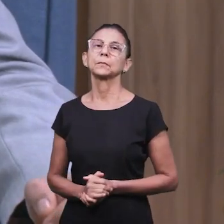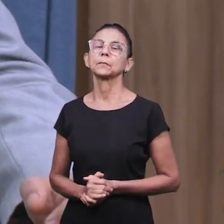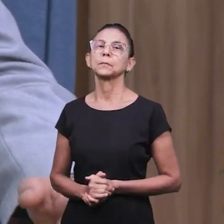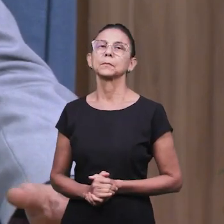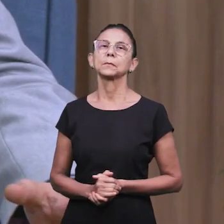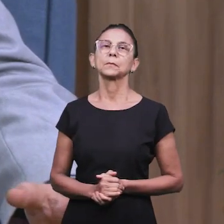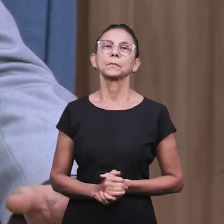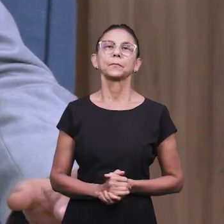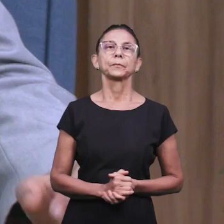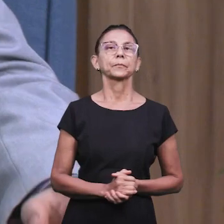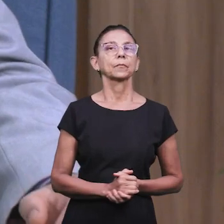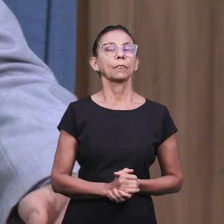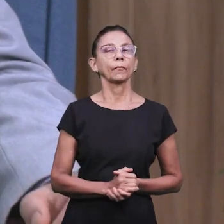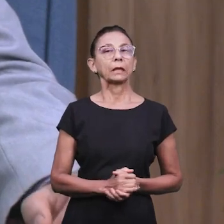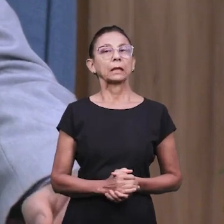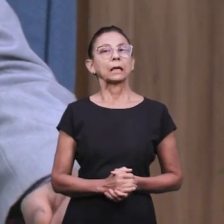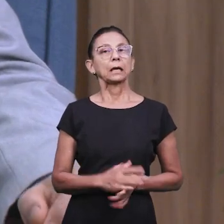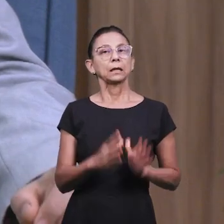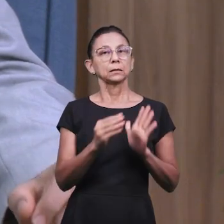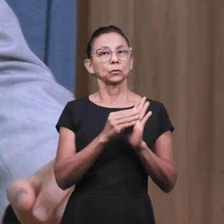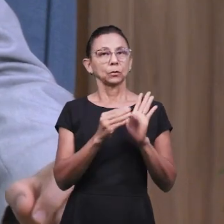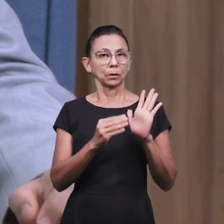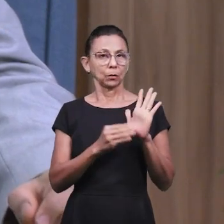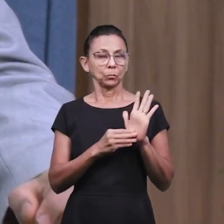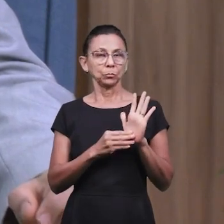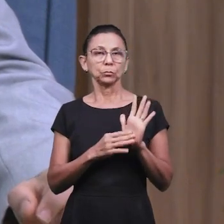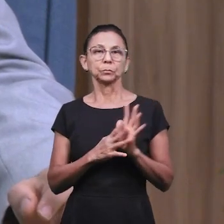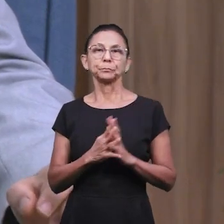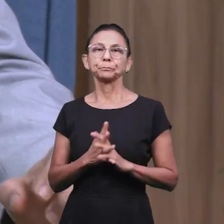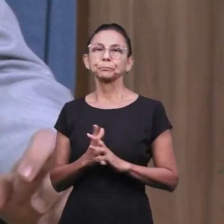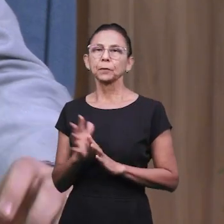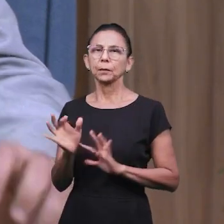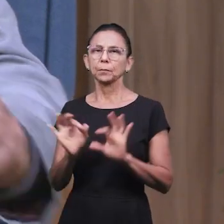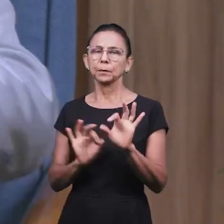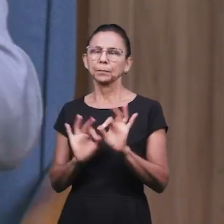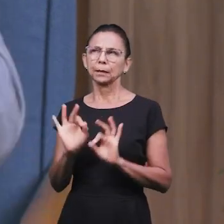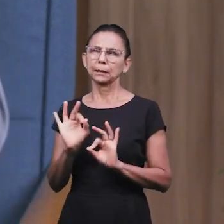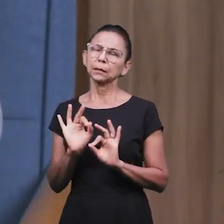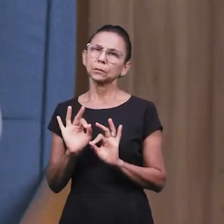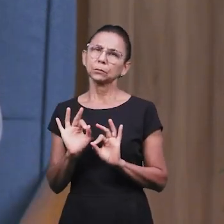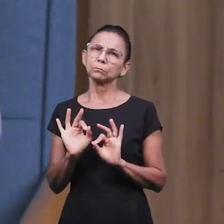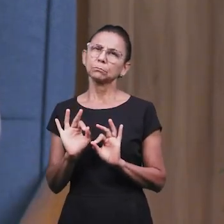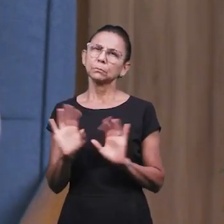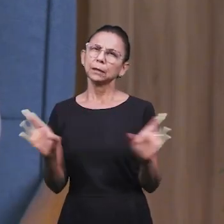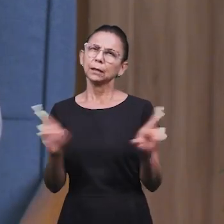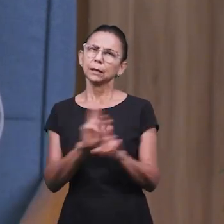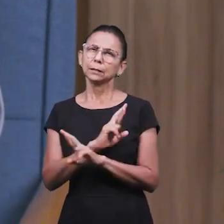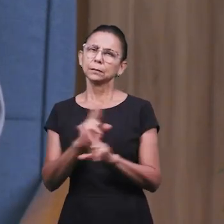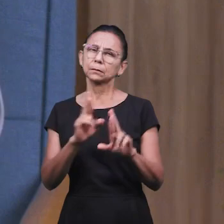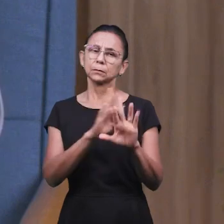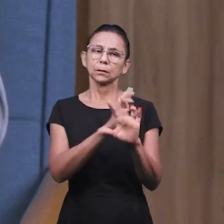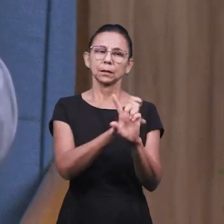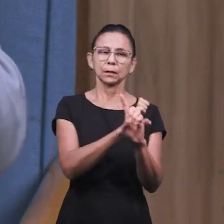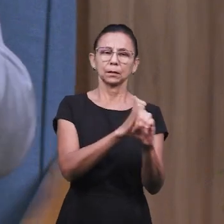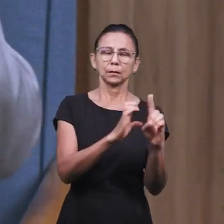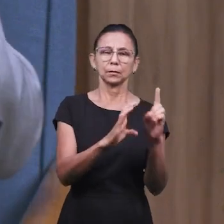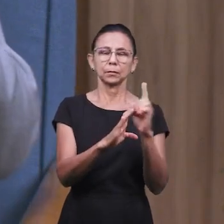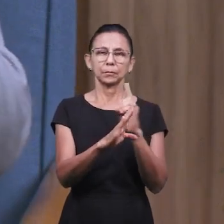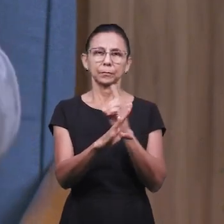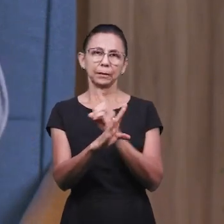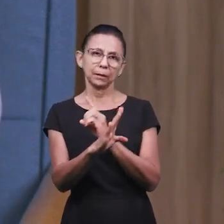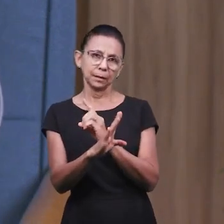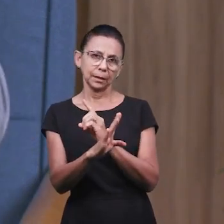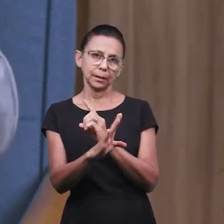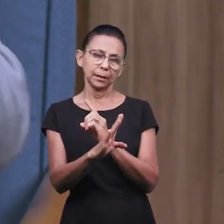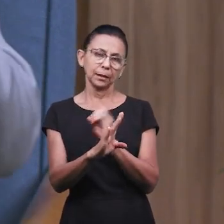você lembrar que esse quadro ele é feito a partir da Escola Bíblica Dominical. Nós temos uma programação